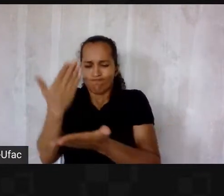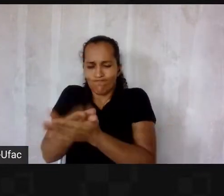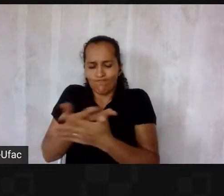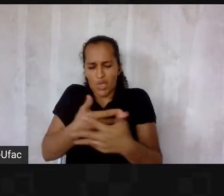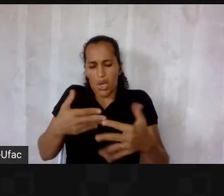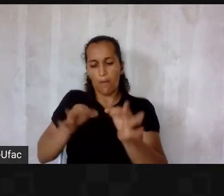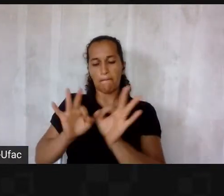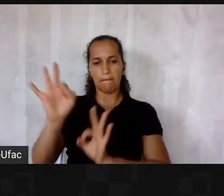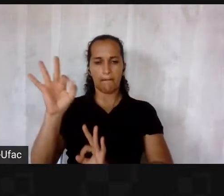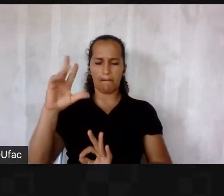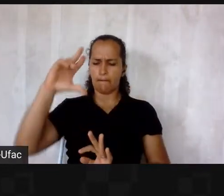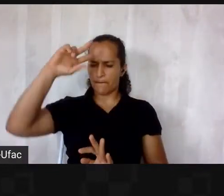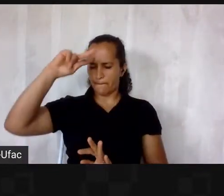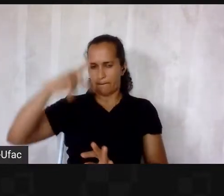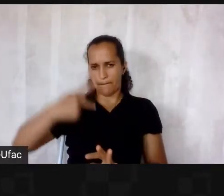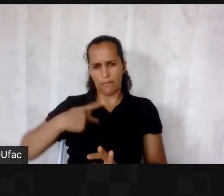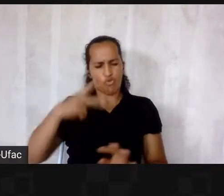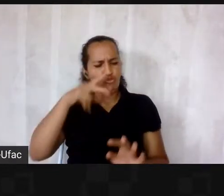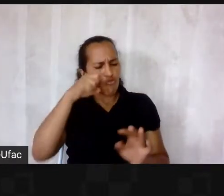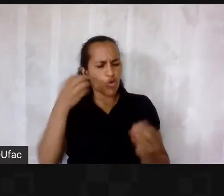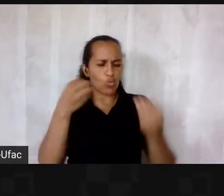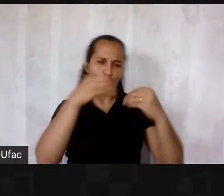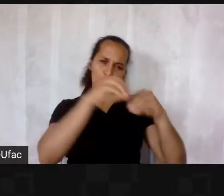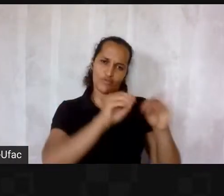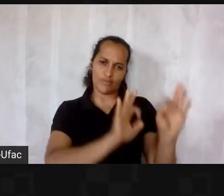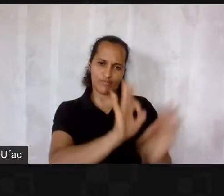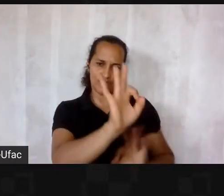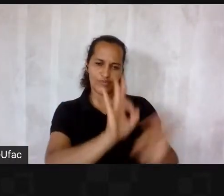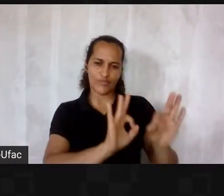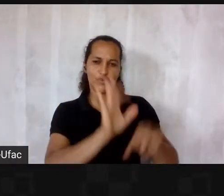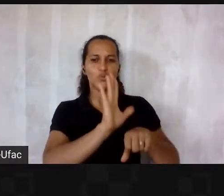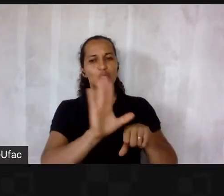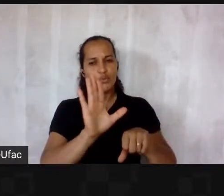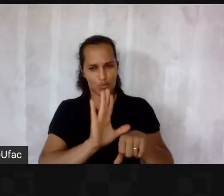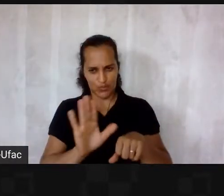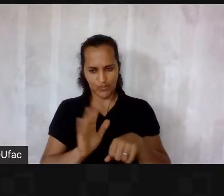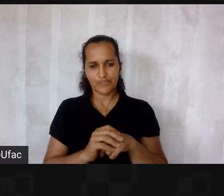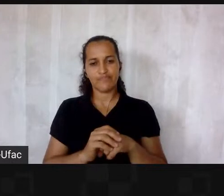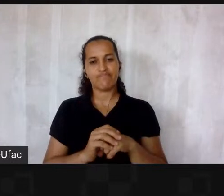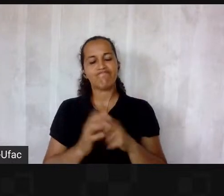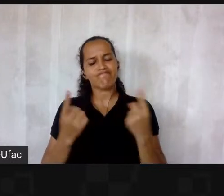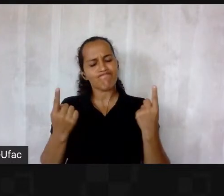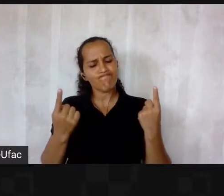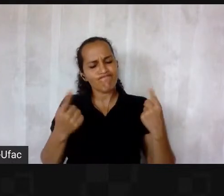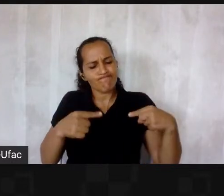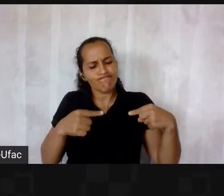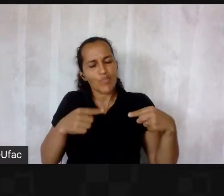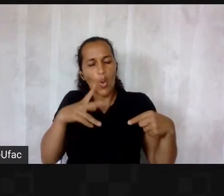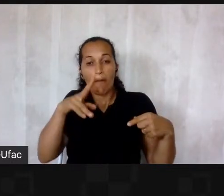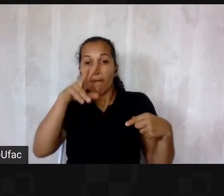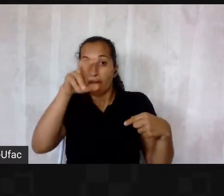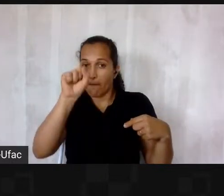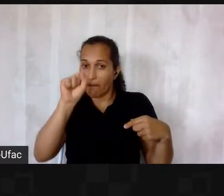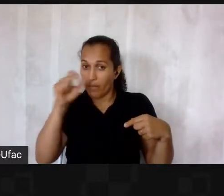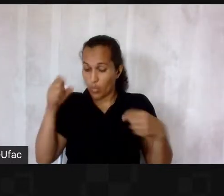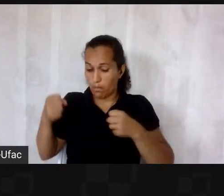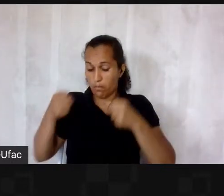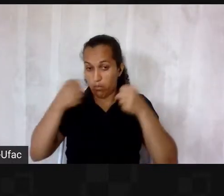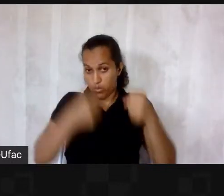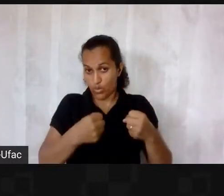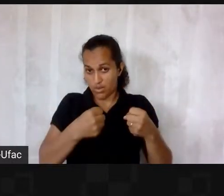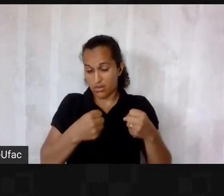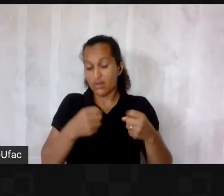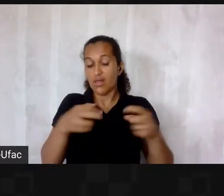muito forte na reformulação do curso. As disputas em relação de poder, como eu já falei um pouquinho antes,